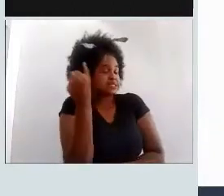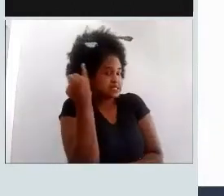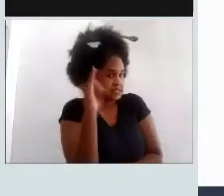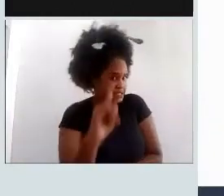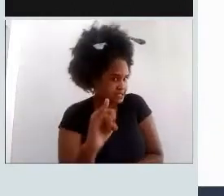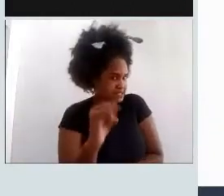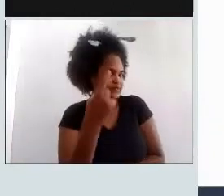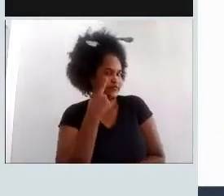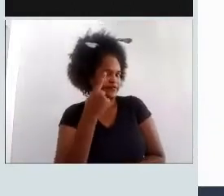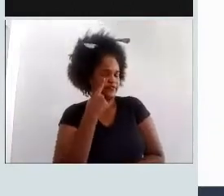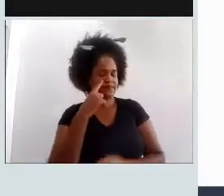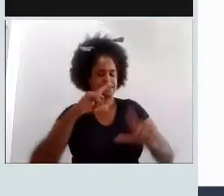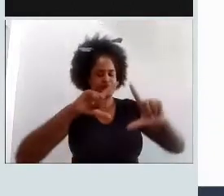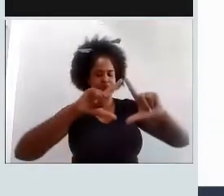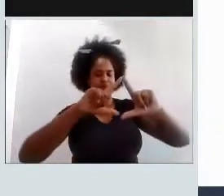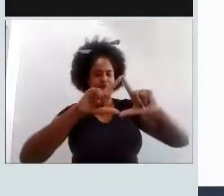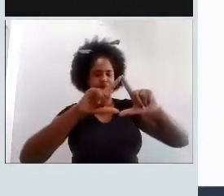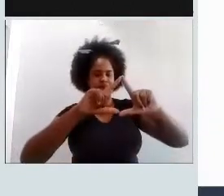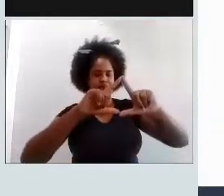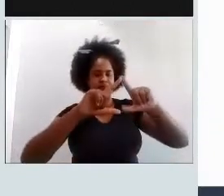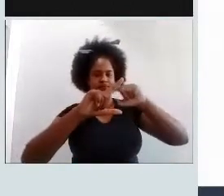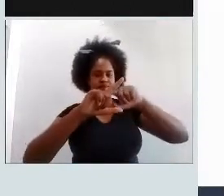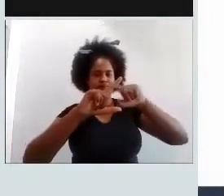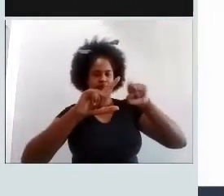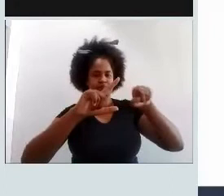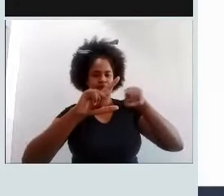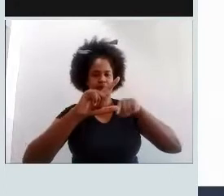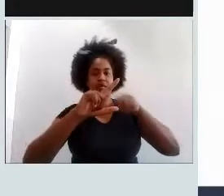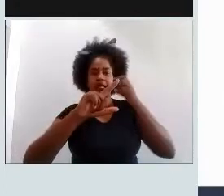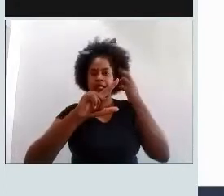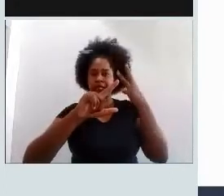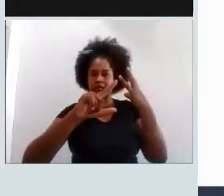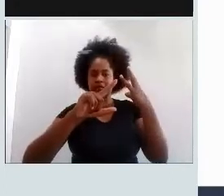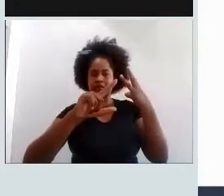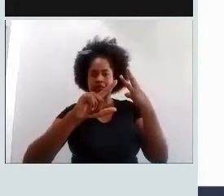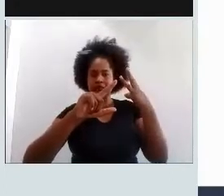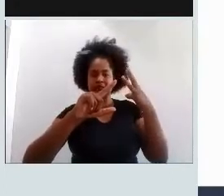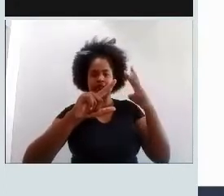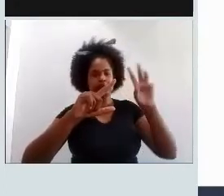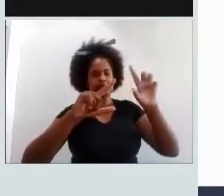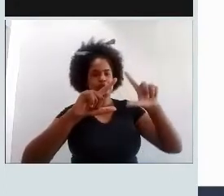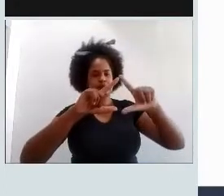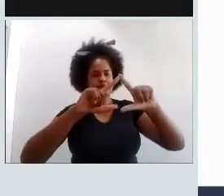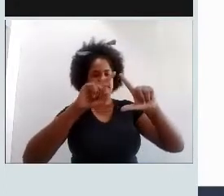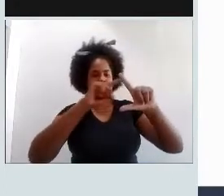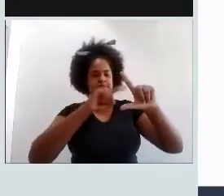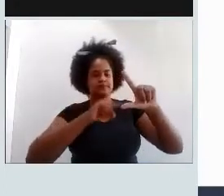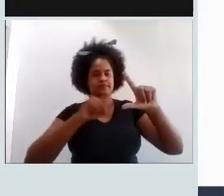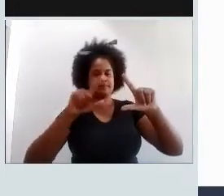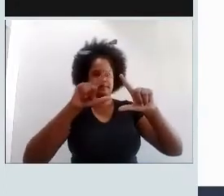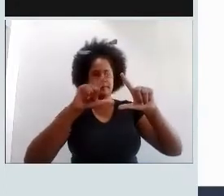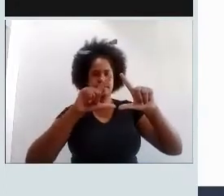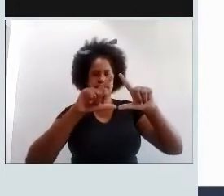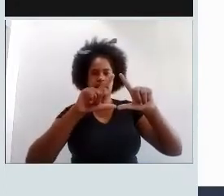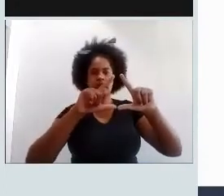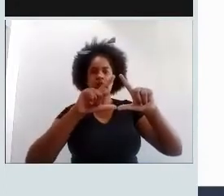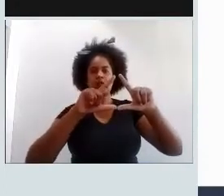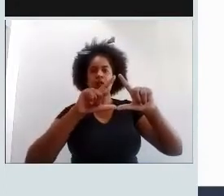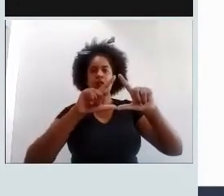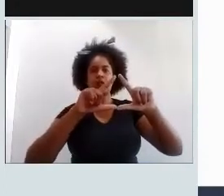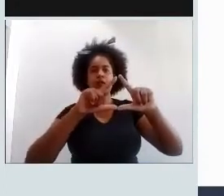3 lados eles são congruentes. O que significa dizer que são congruentes? Significa dizer que todos os seus lados